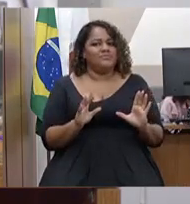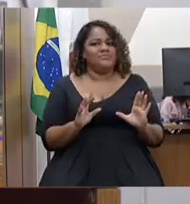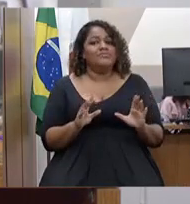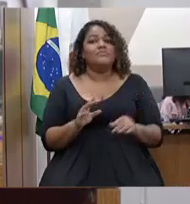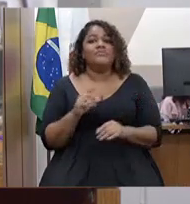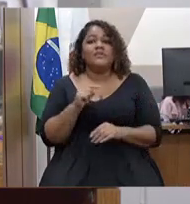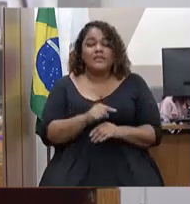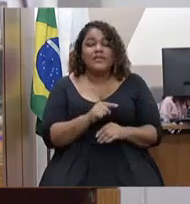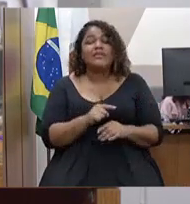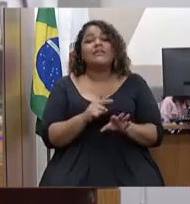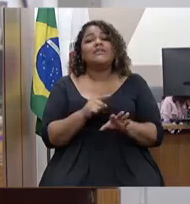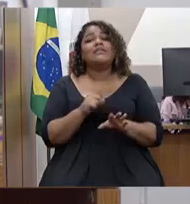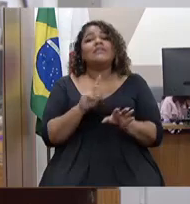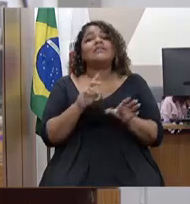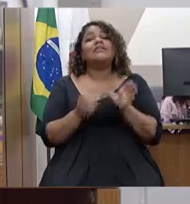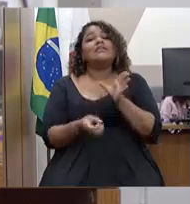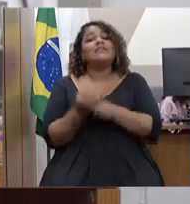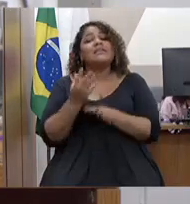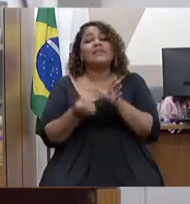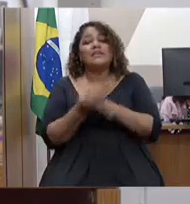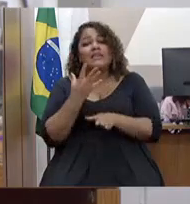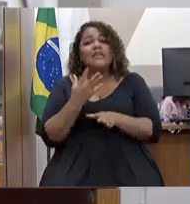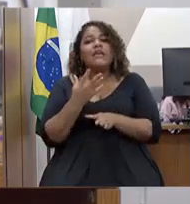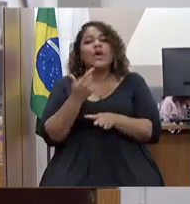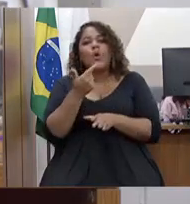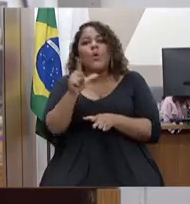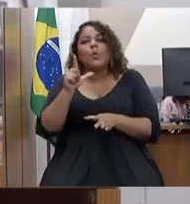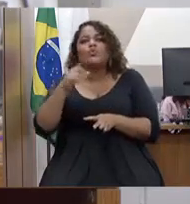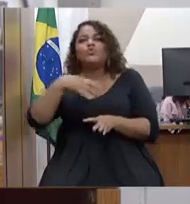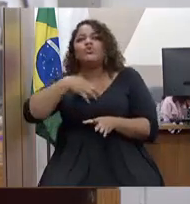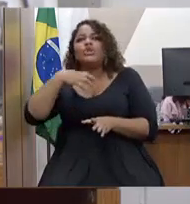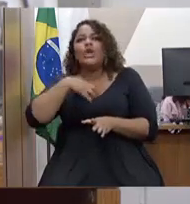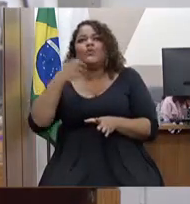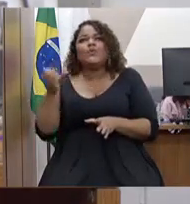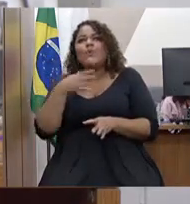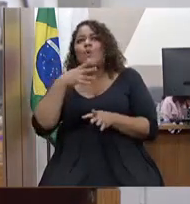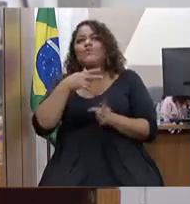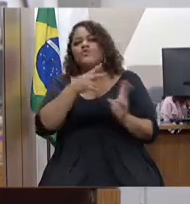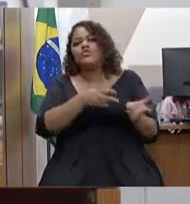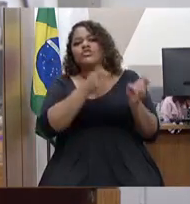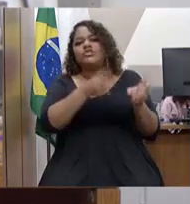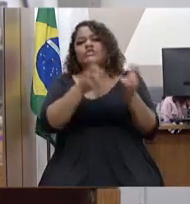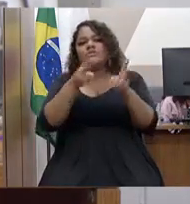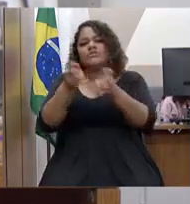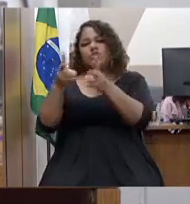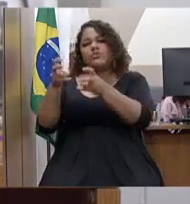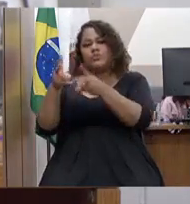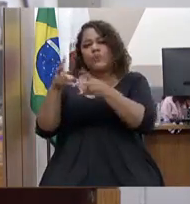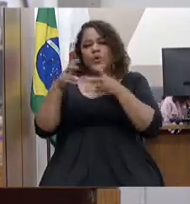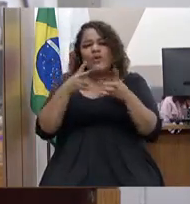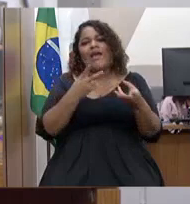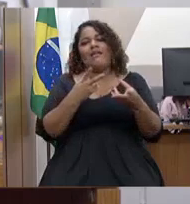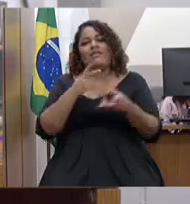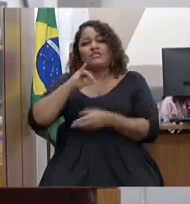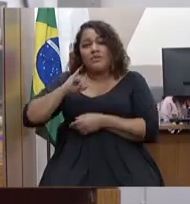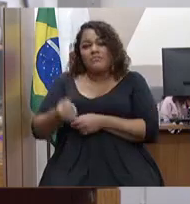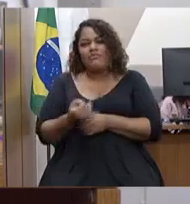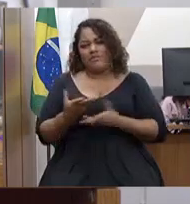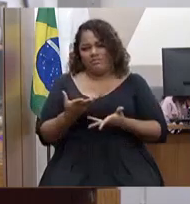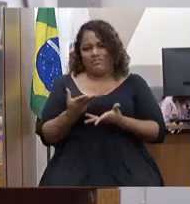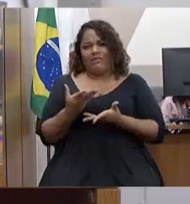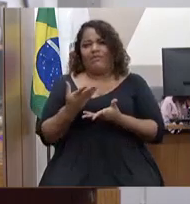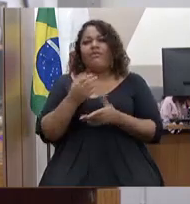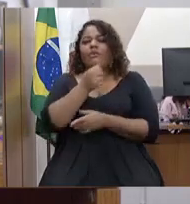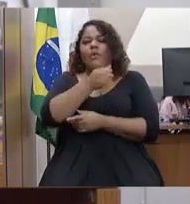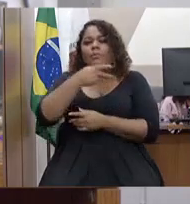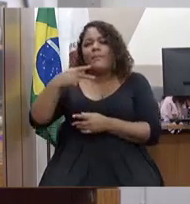e criam outras várias formas para se explorar ainda mais os trabalhadores como os trabalhadores e Trabalhadores em aplicativo que não tem dinheiro